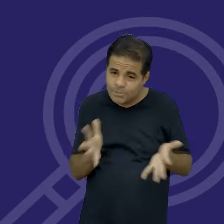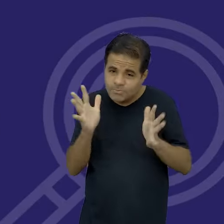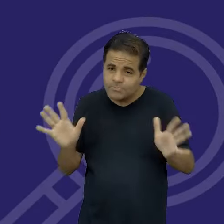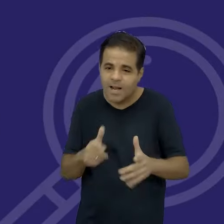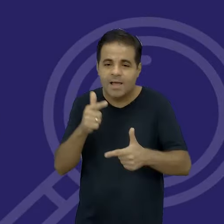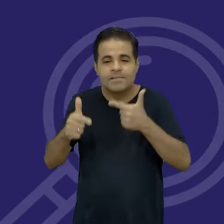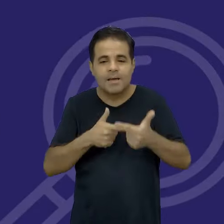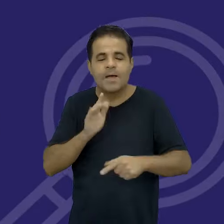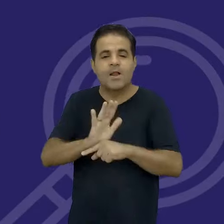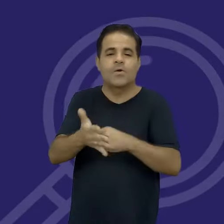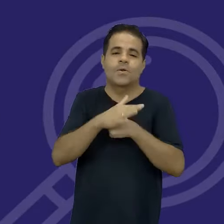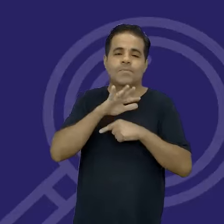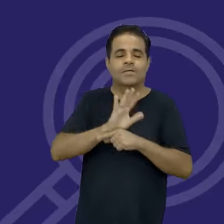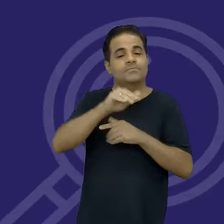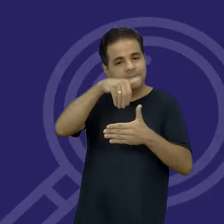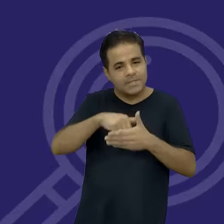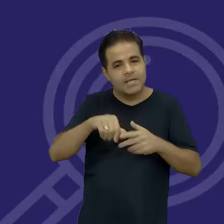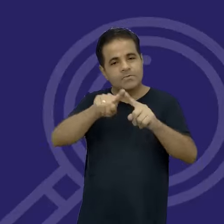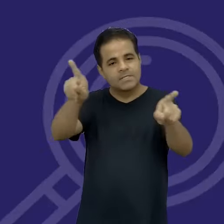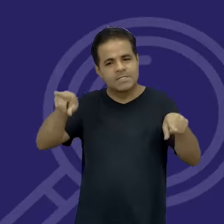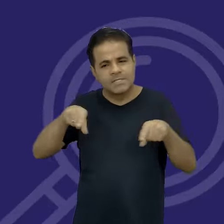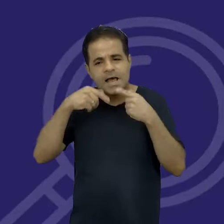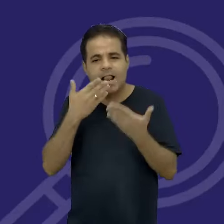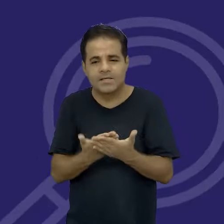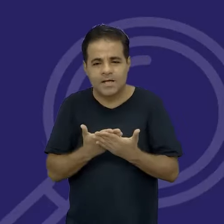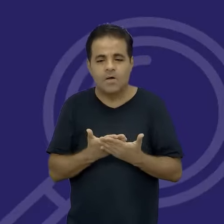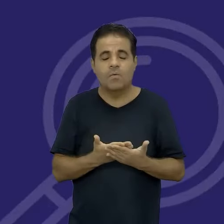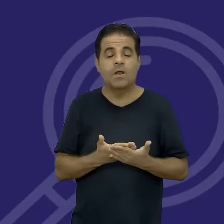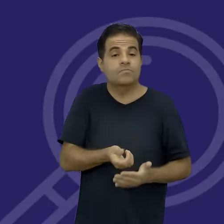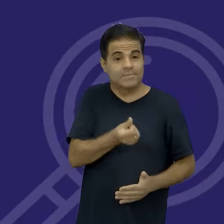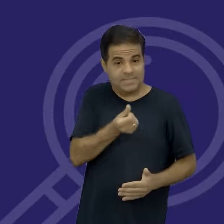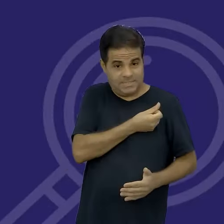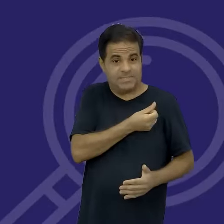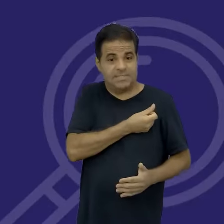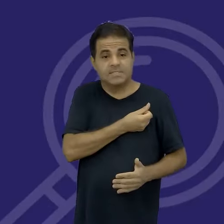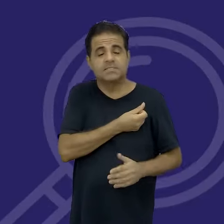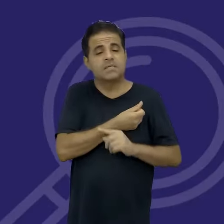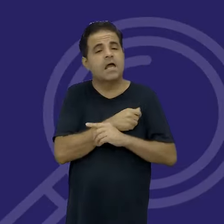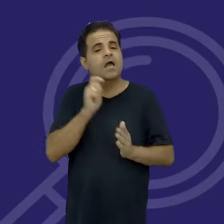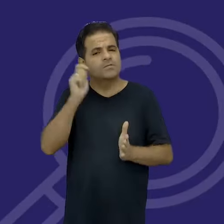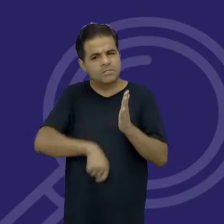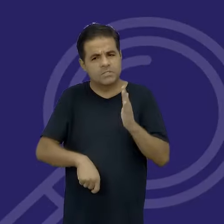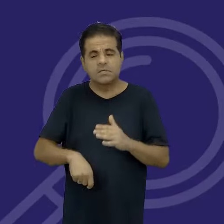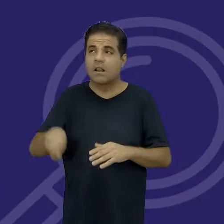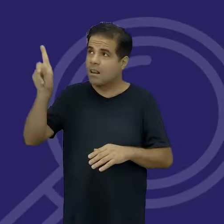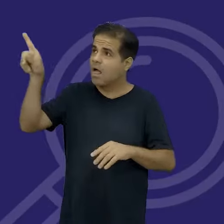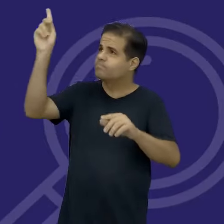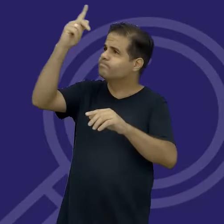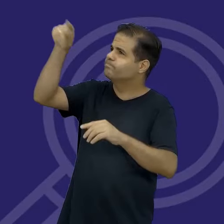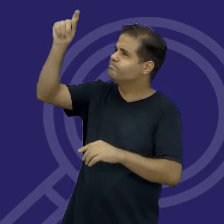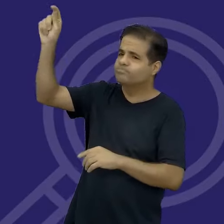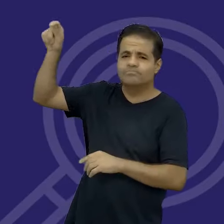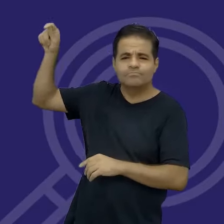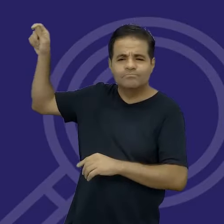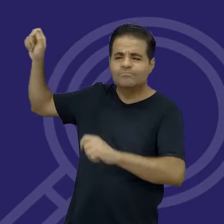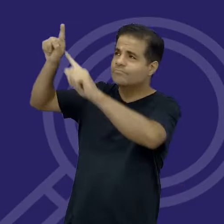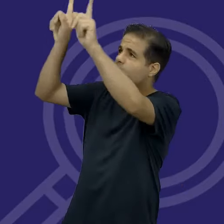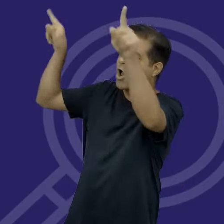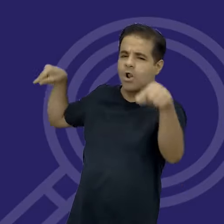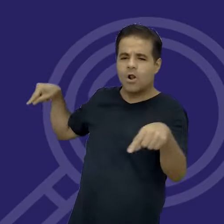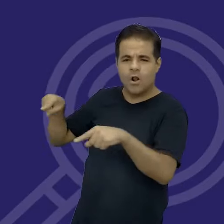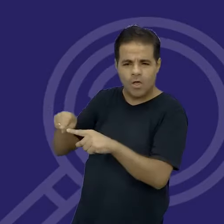sala de aula. O passo 6 é os registros das resoluções na lousa, né? Para que esses estudantes, para